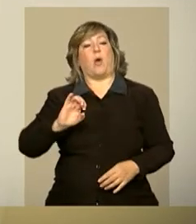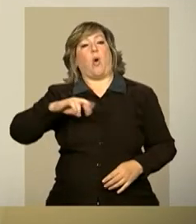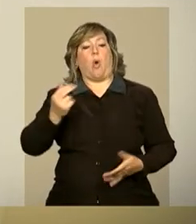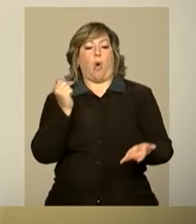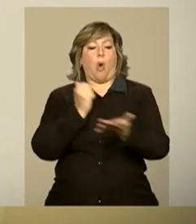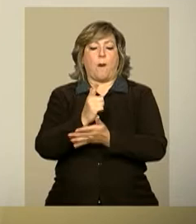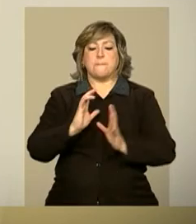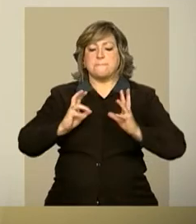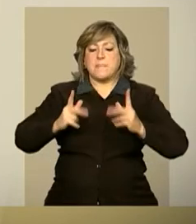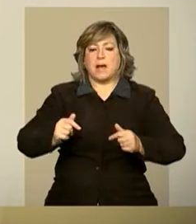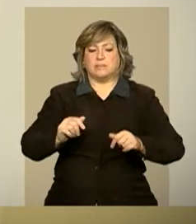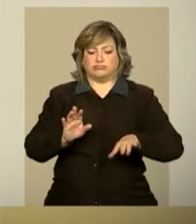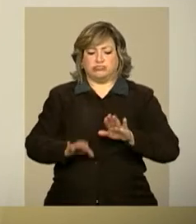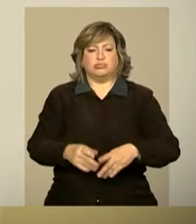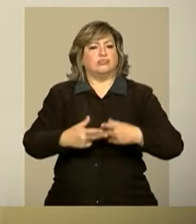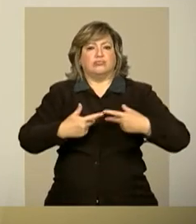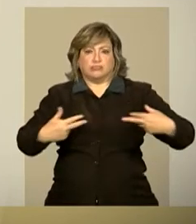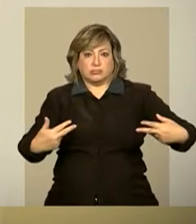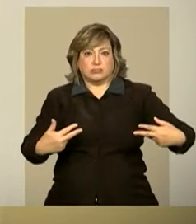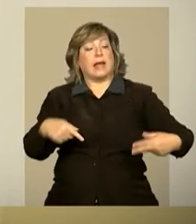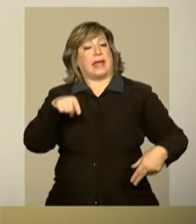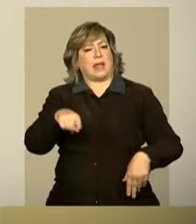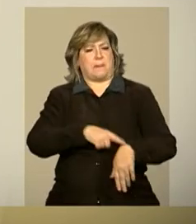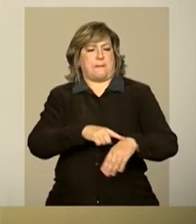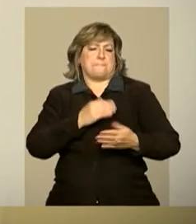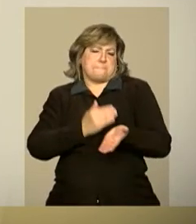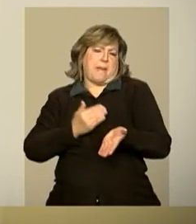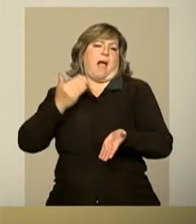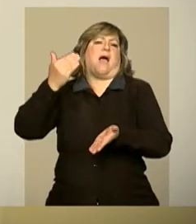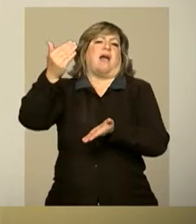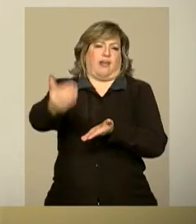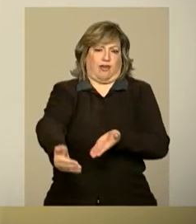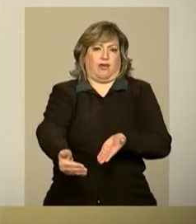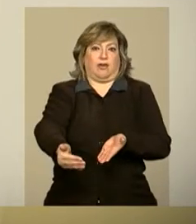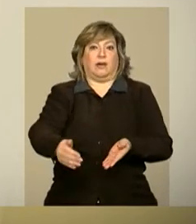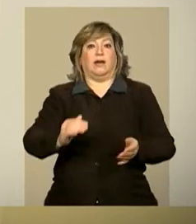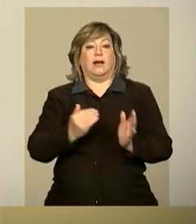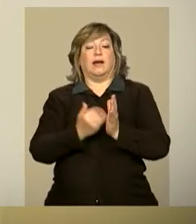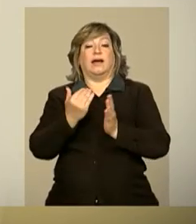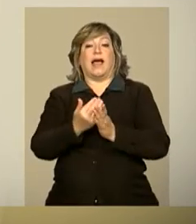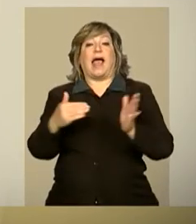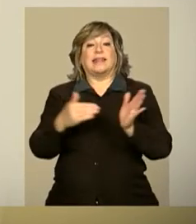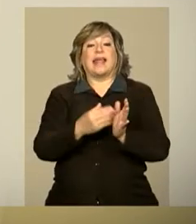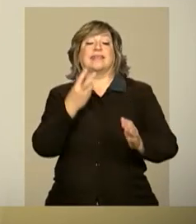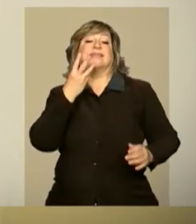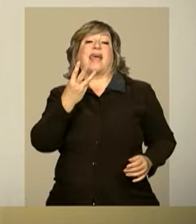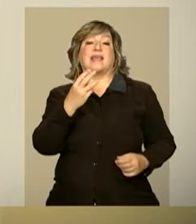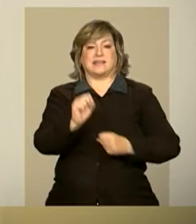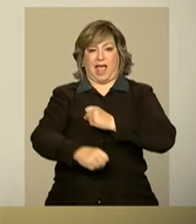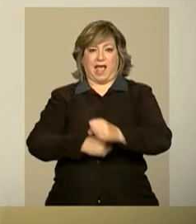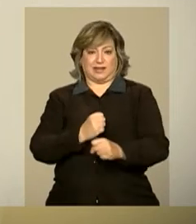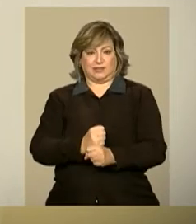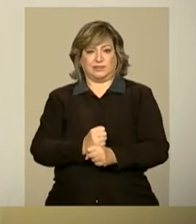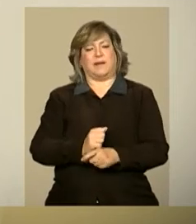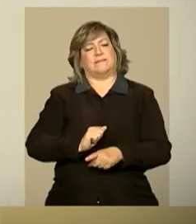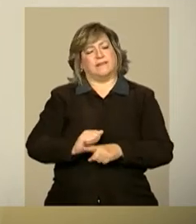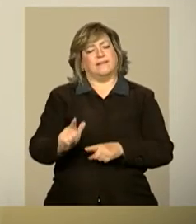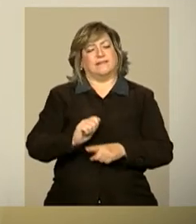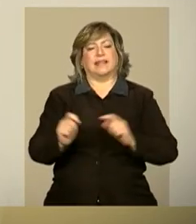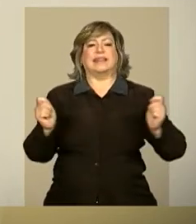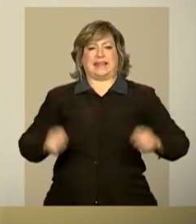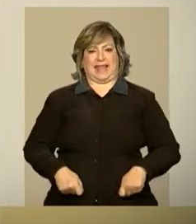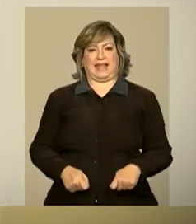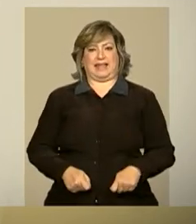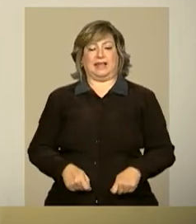compra de uma máquina um equipamento o prazo é bem maior e sobe para até 3 anos só para o